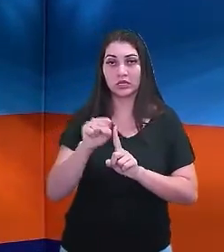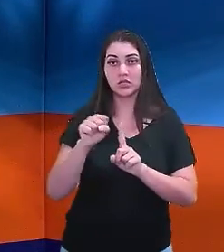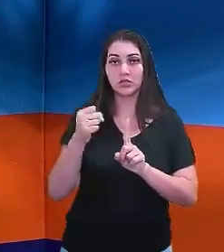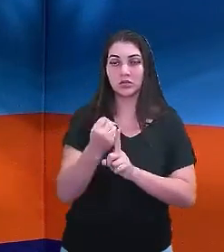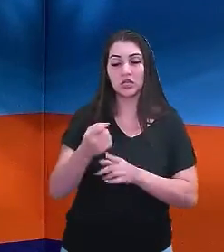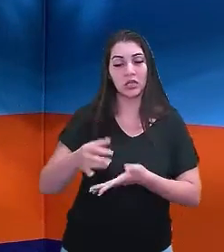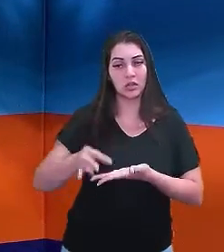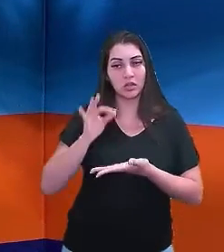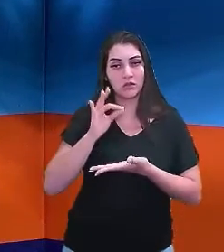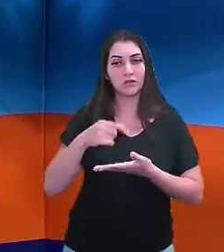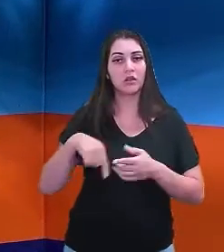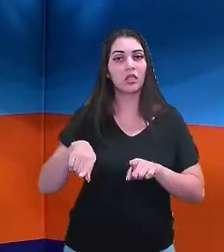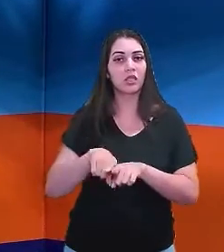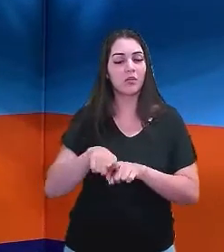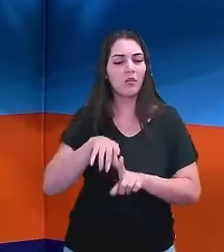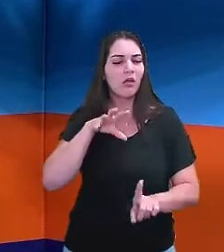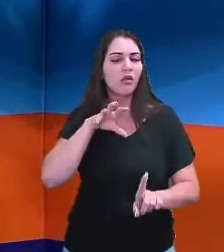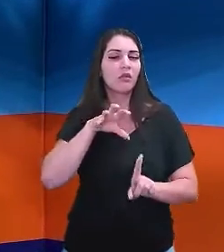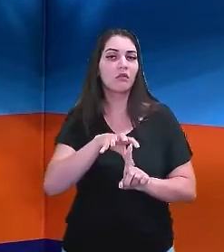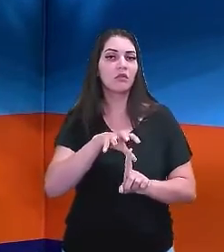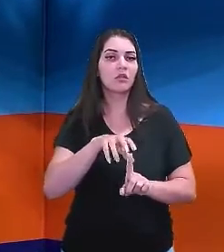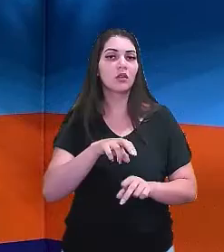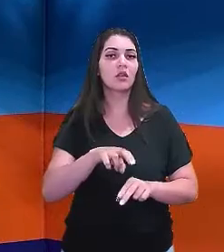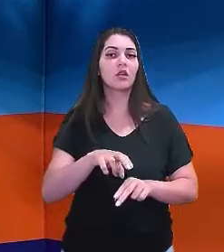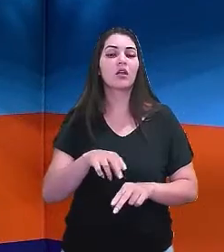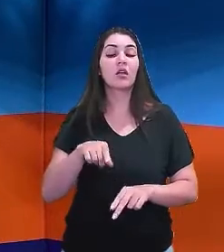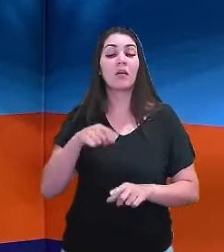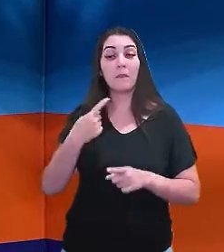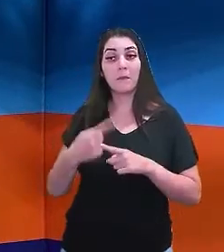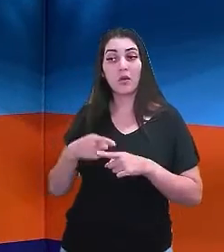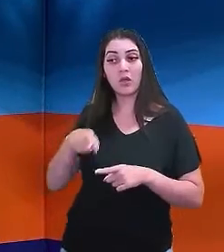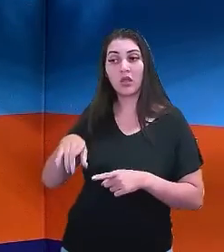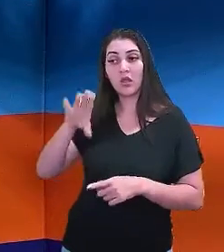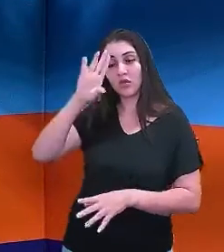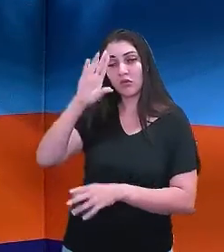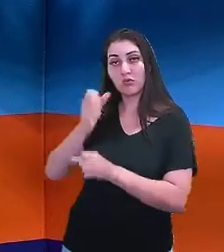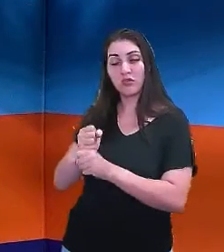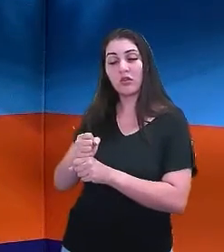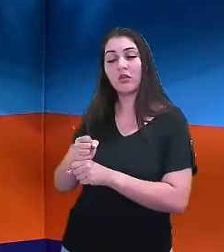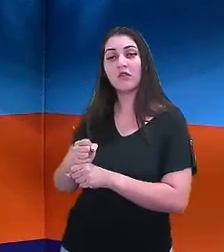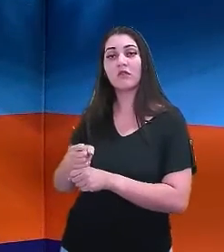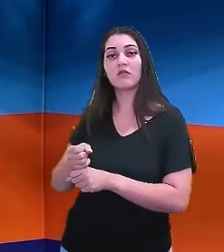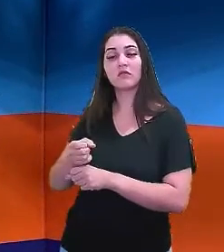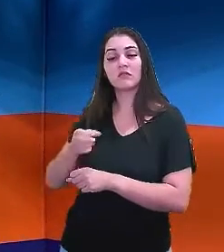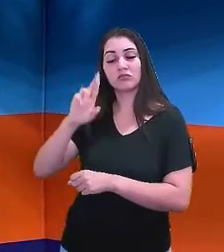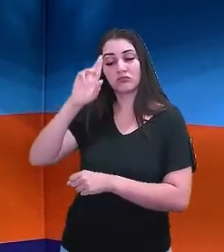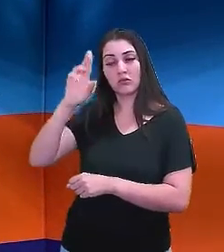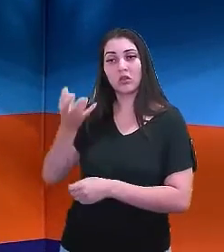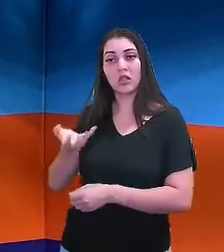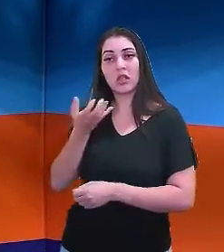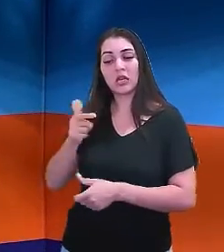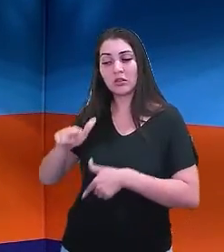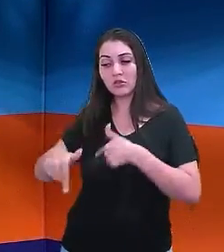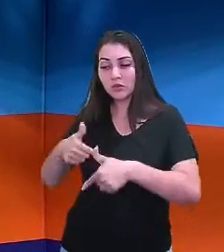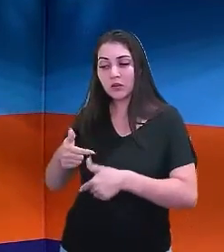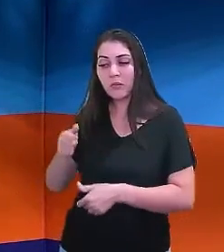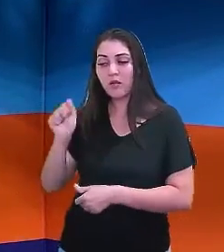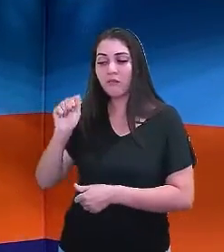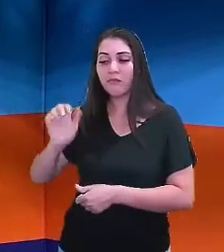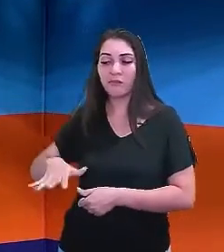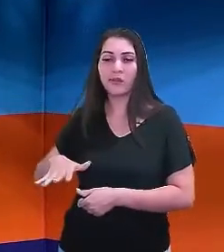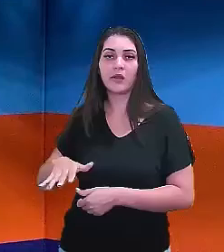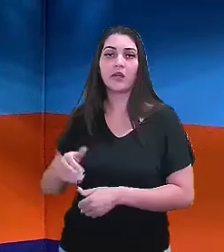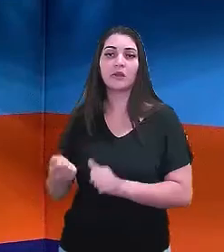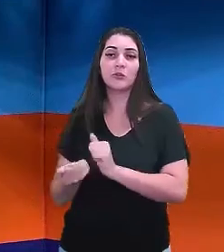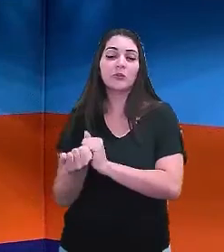naquele momento, também vai influenciar, porque os senhores queriam mão de obra barata para substituir essa escravidão que